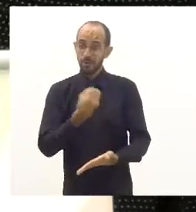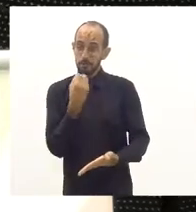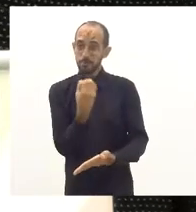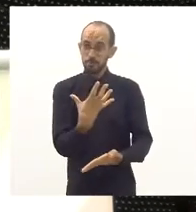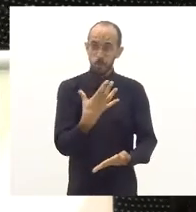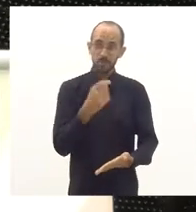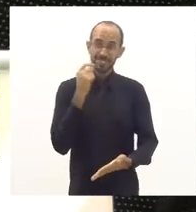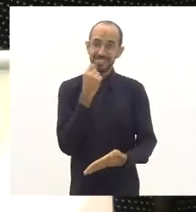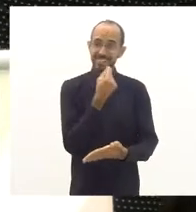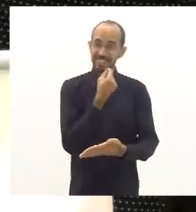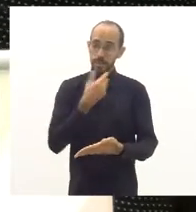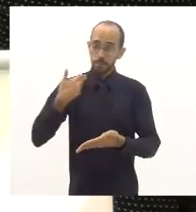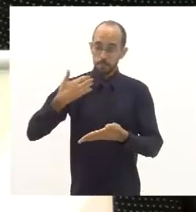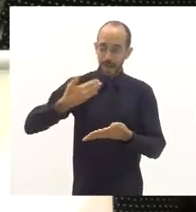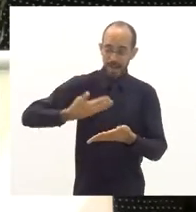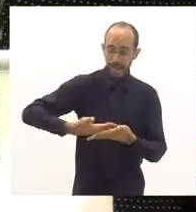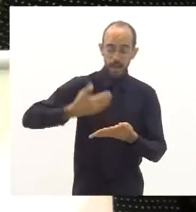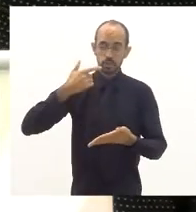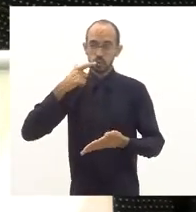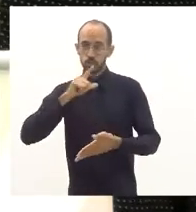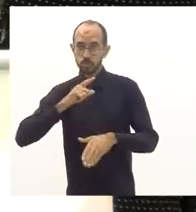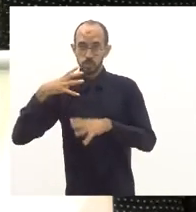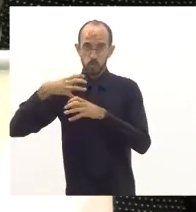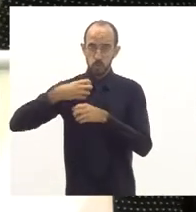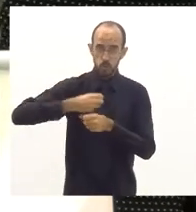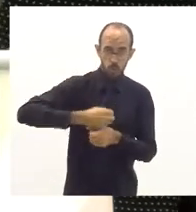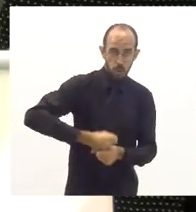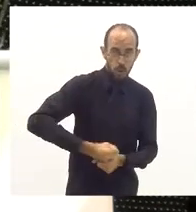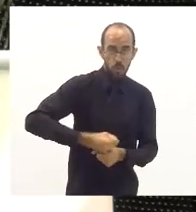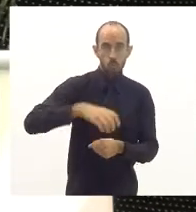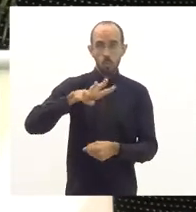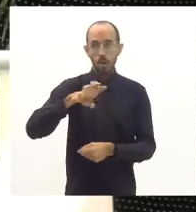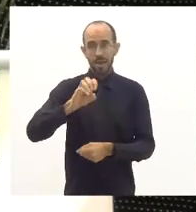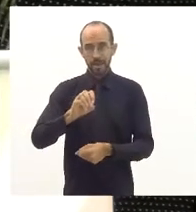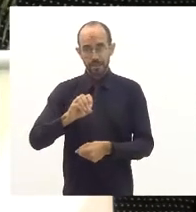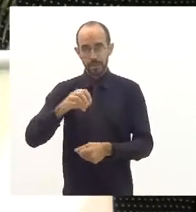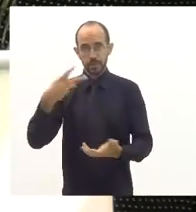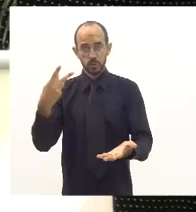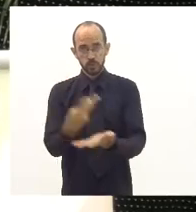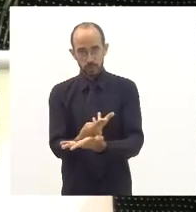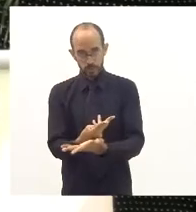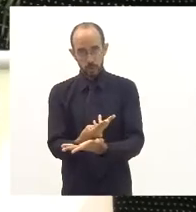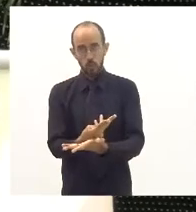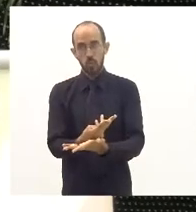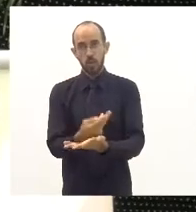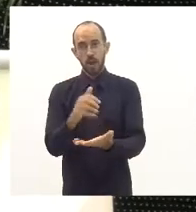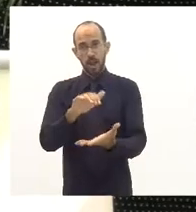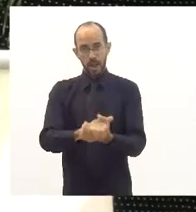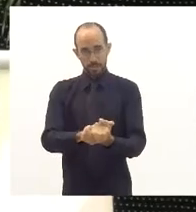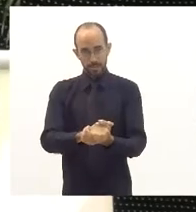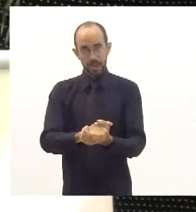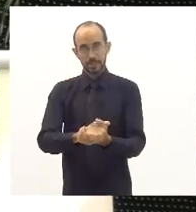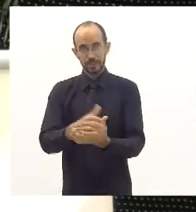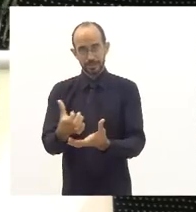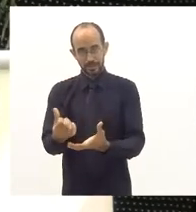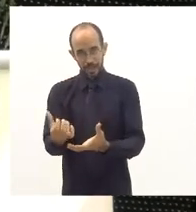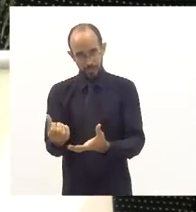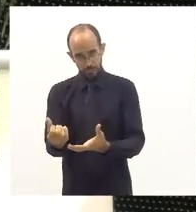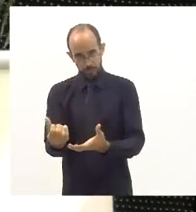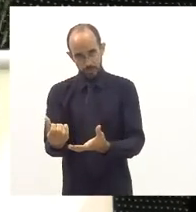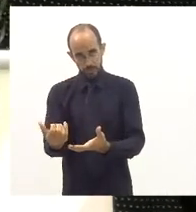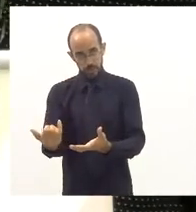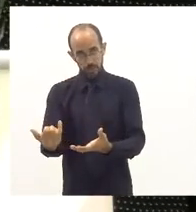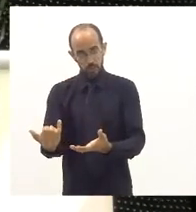De setembro para cá, a gente já contabilizou quase 40 casos de casais de lésbicas que nos